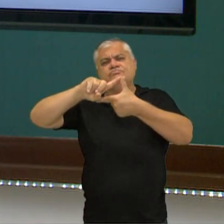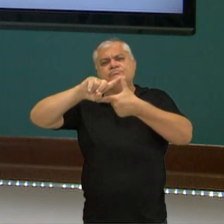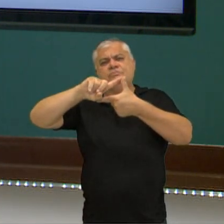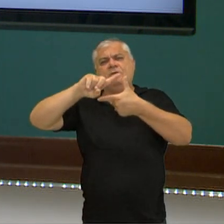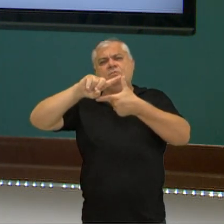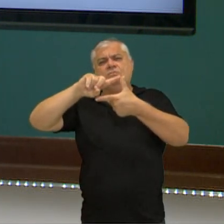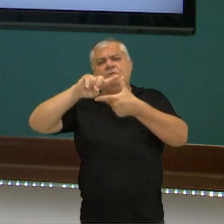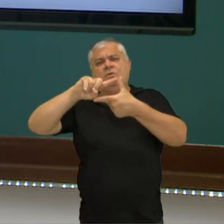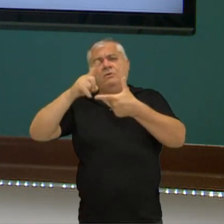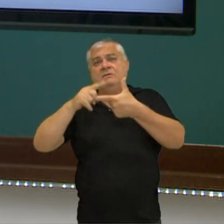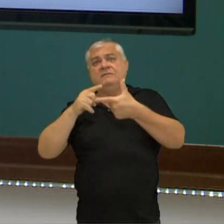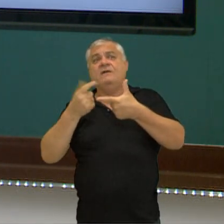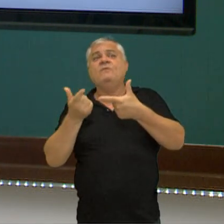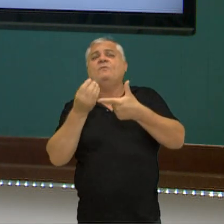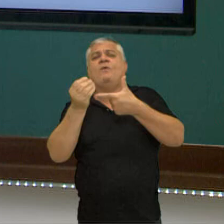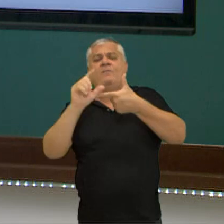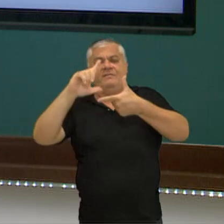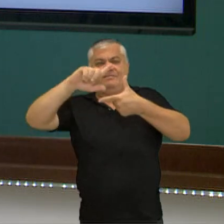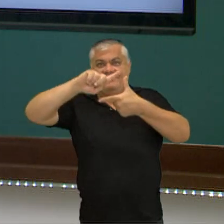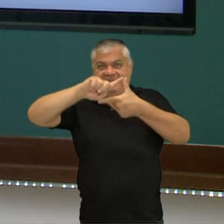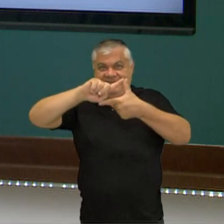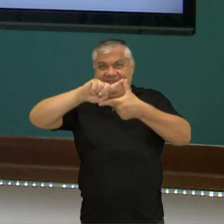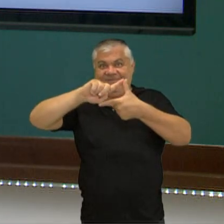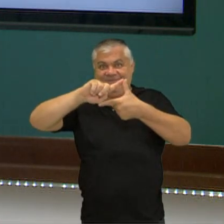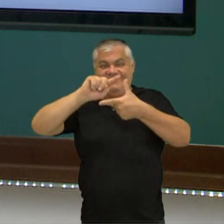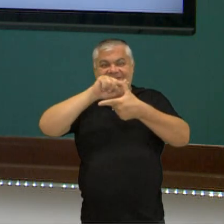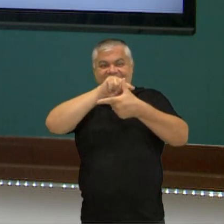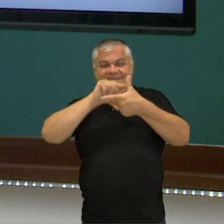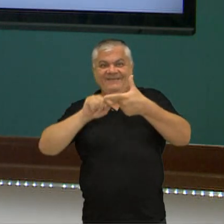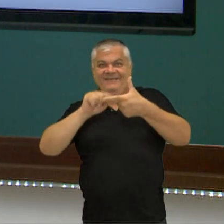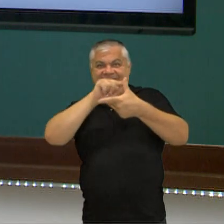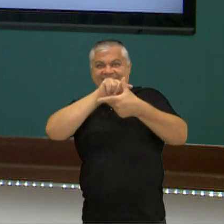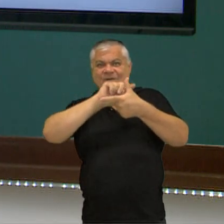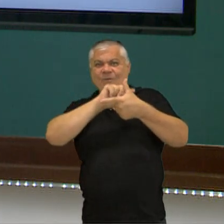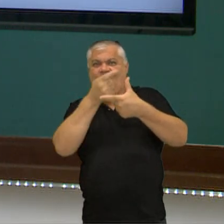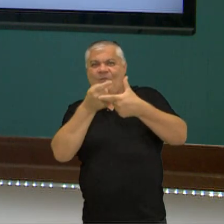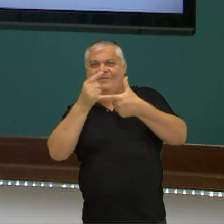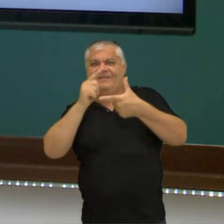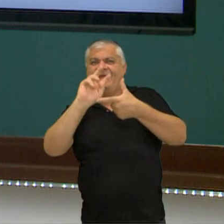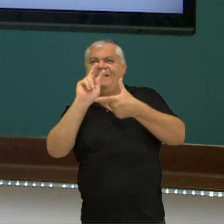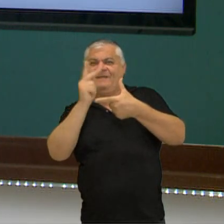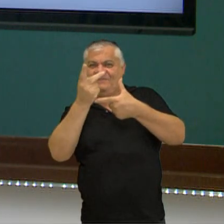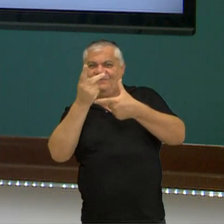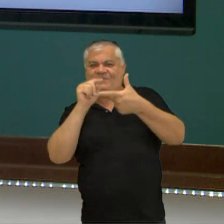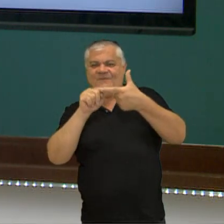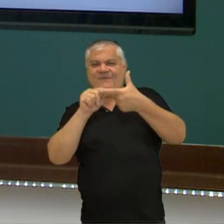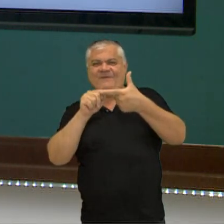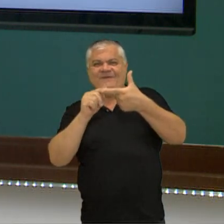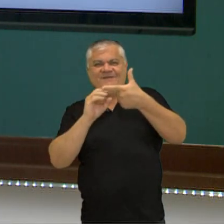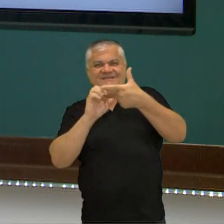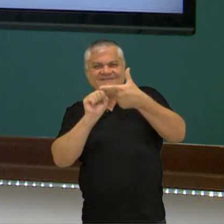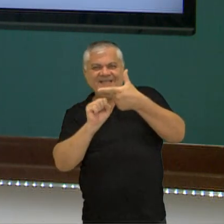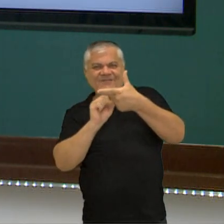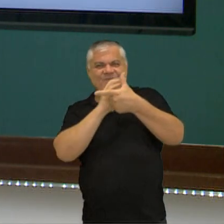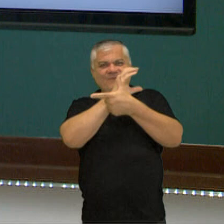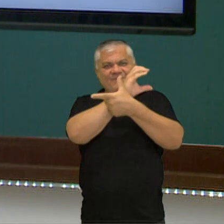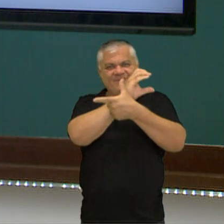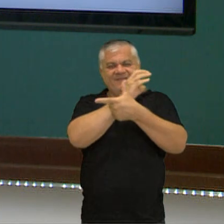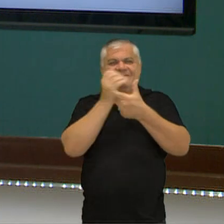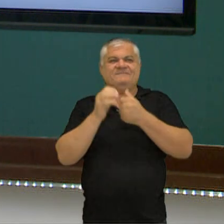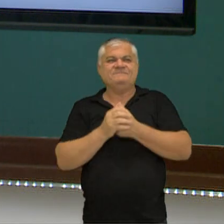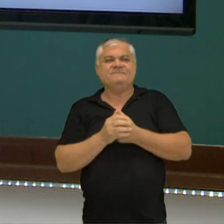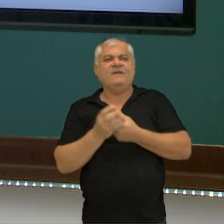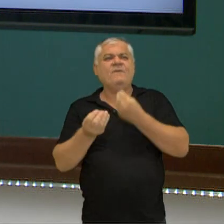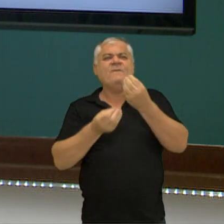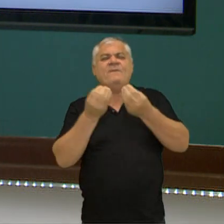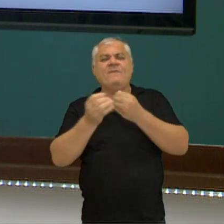que seno é o quê? Cateto oposto sobre hipotenusa. O cosseno, cateto adjacente sobre hipotenusa. Então,